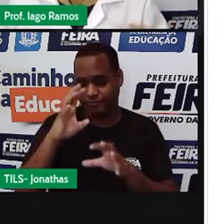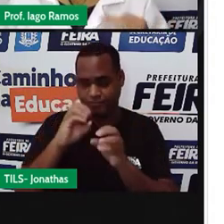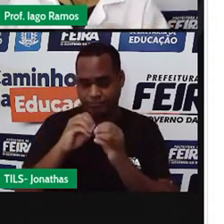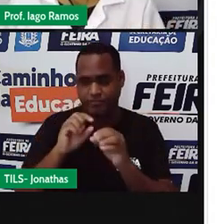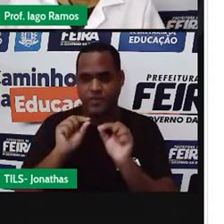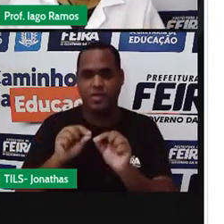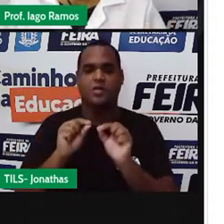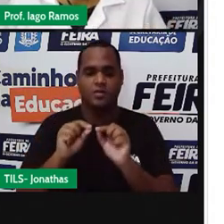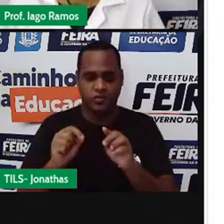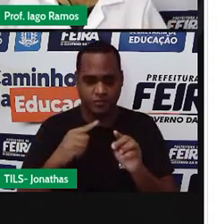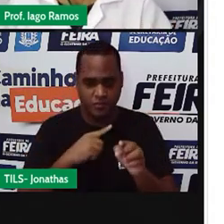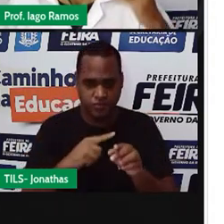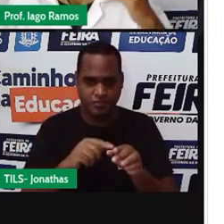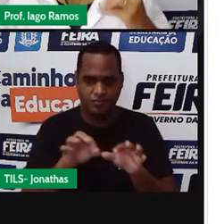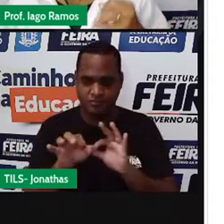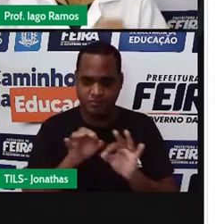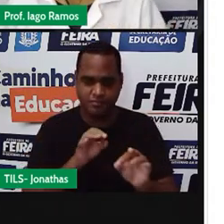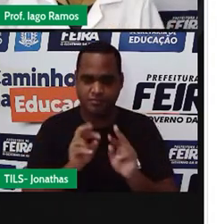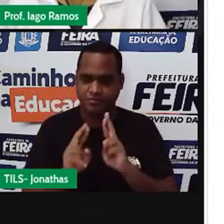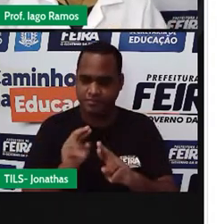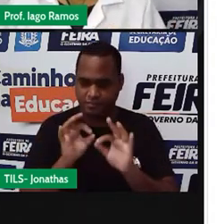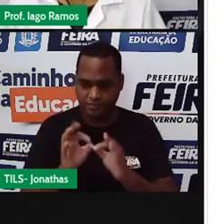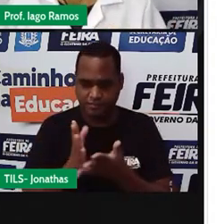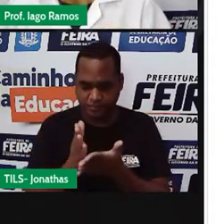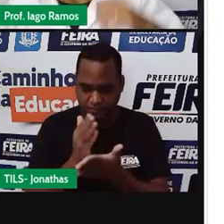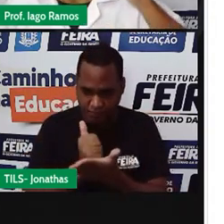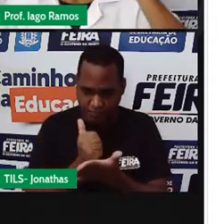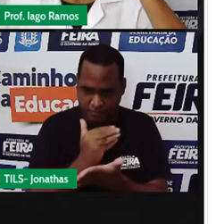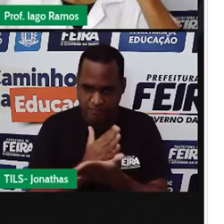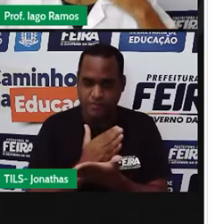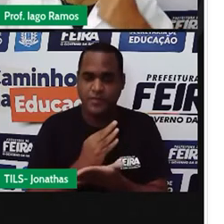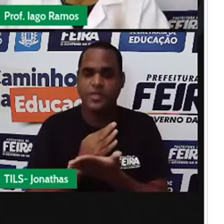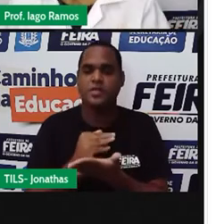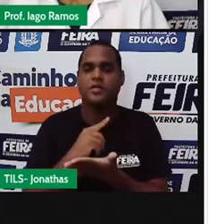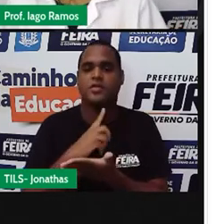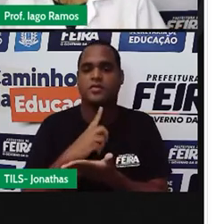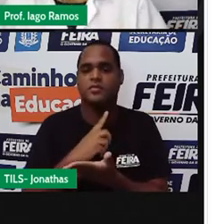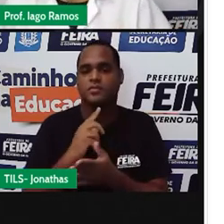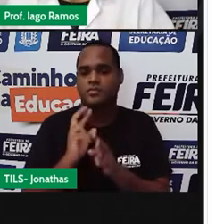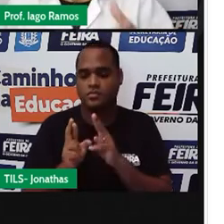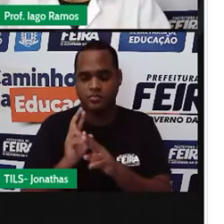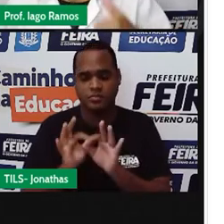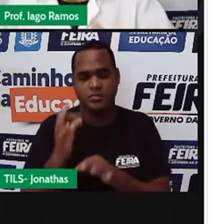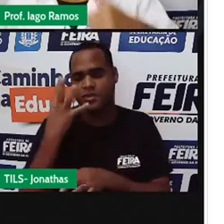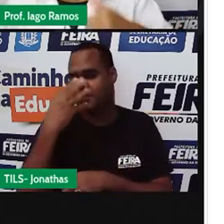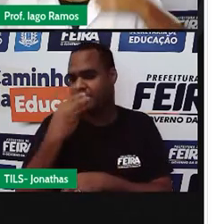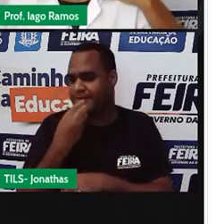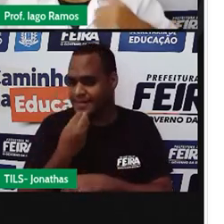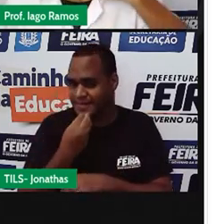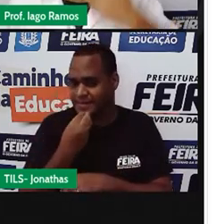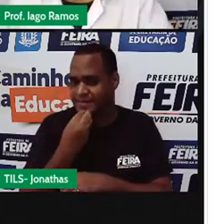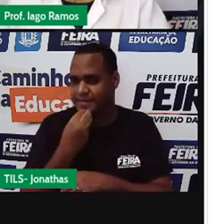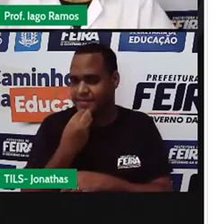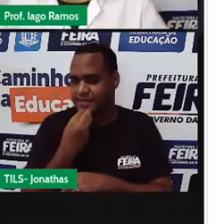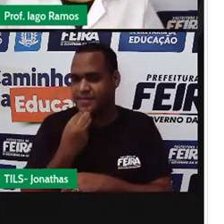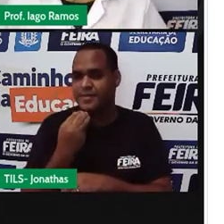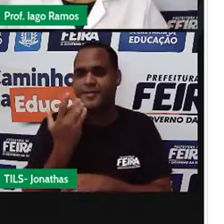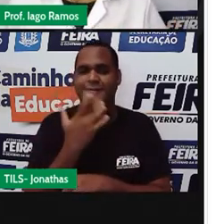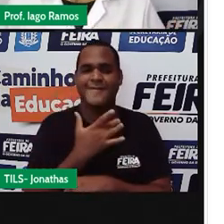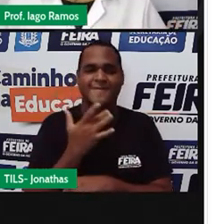para fazer um bolo segue a receita o bolo sai lindo o bolo saiu uma